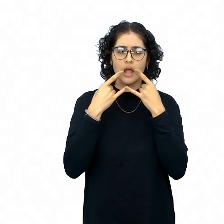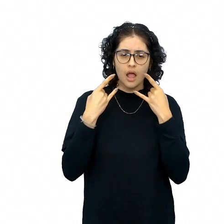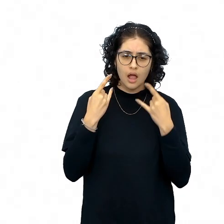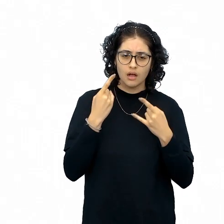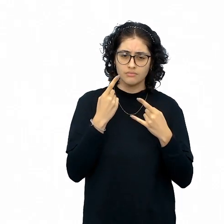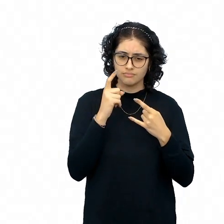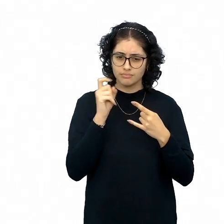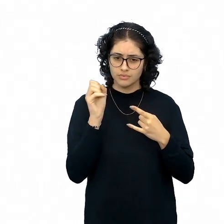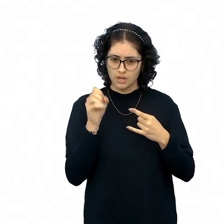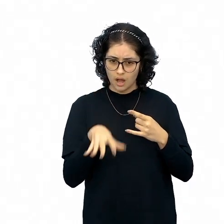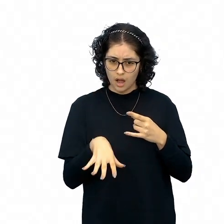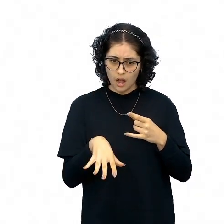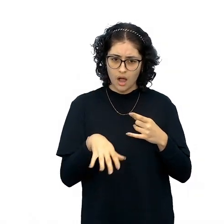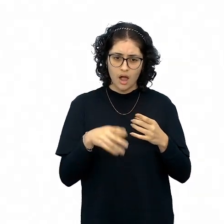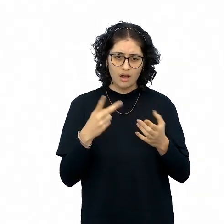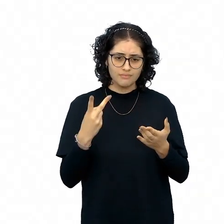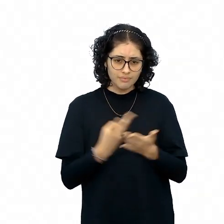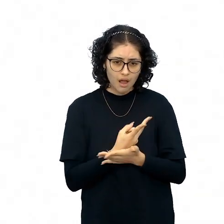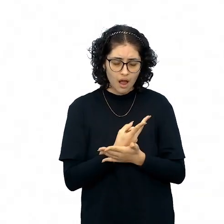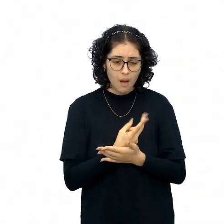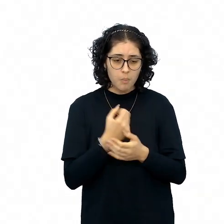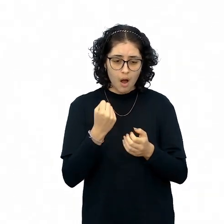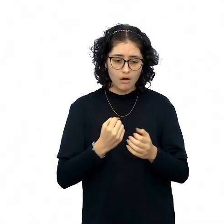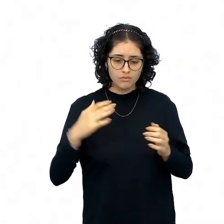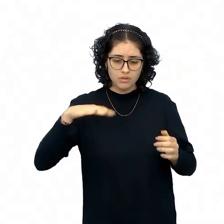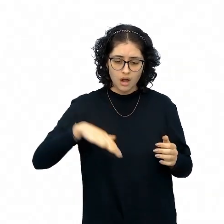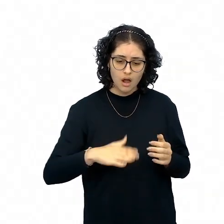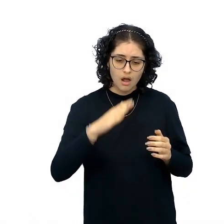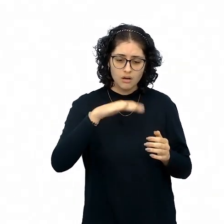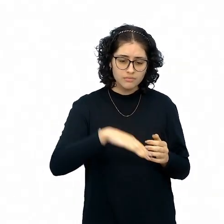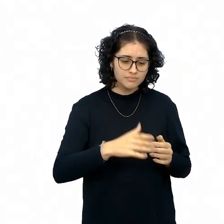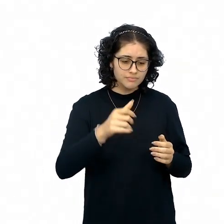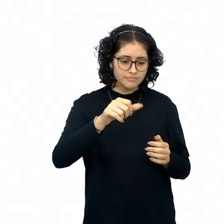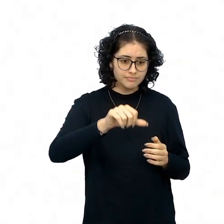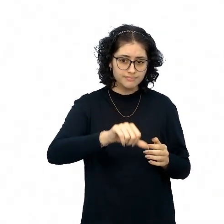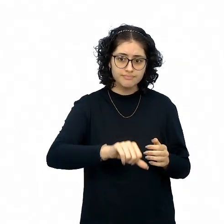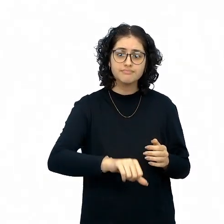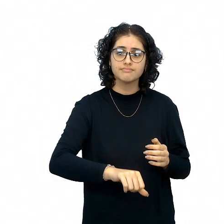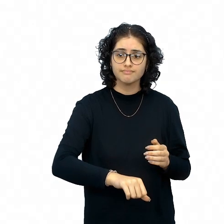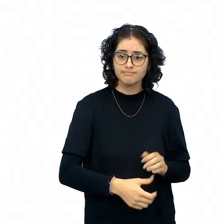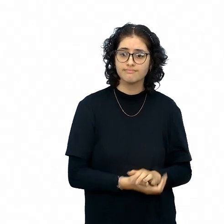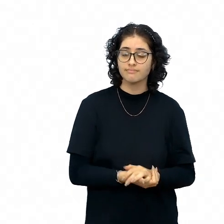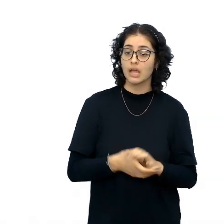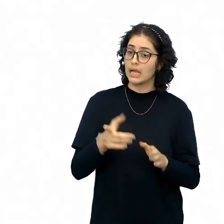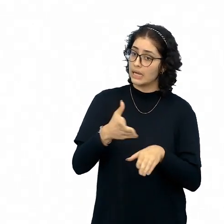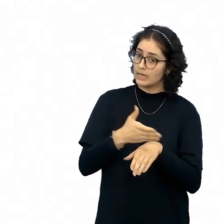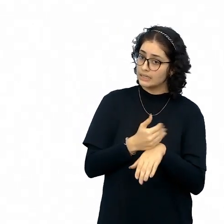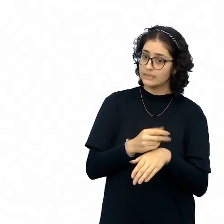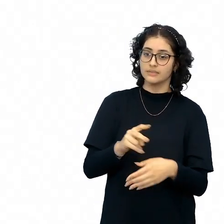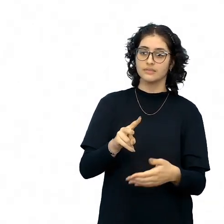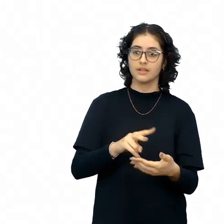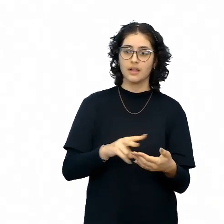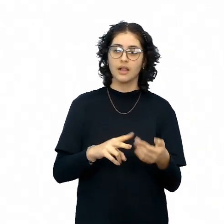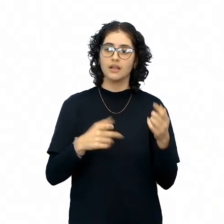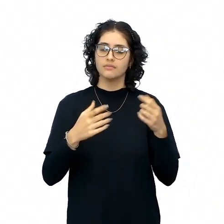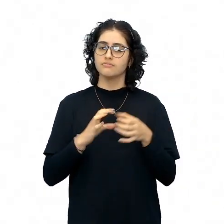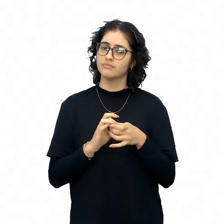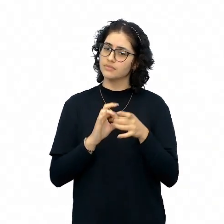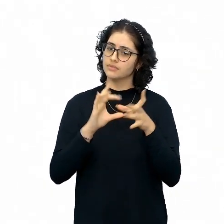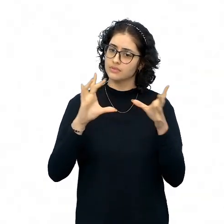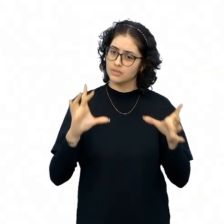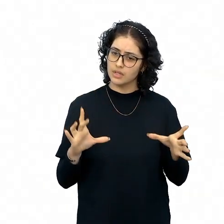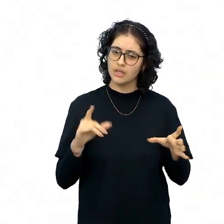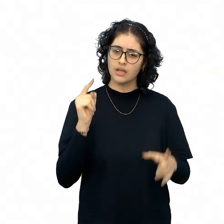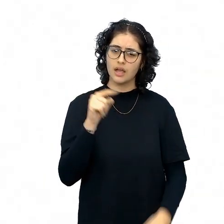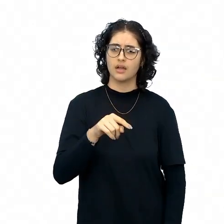causar impacto nos oceanos. Então, professores, antes de iniciar a leitura desse texto, evidencie